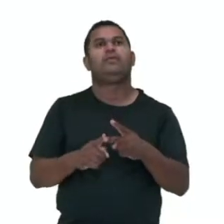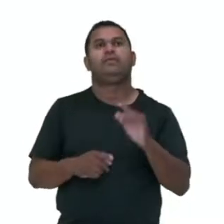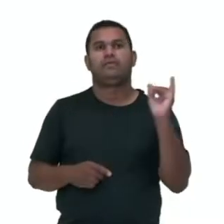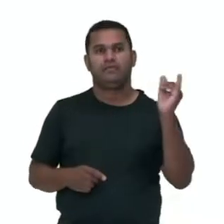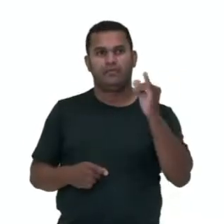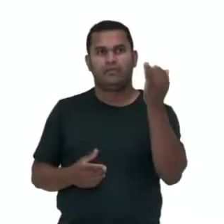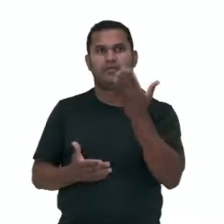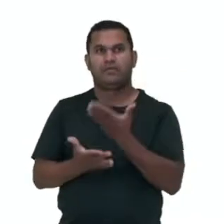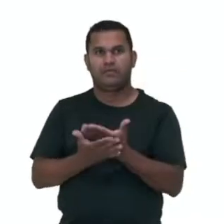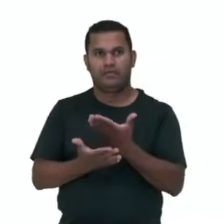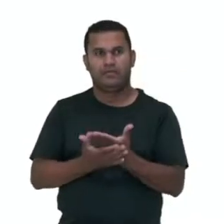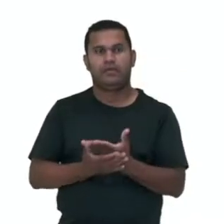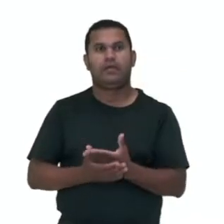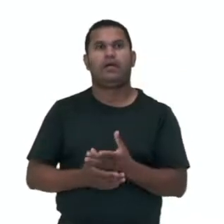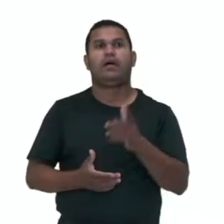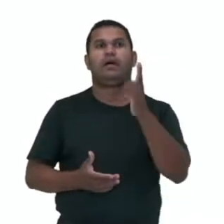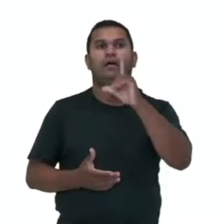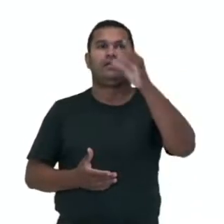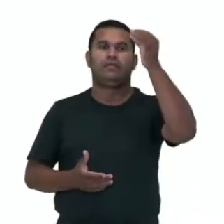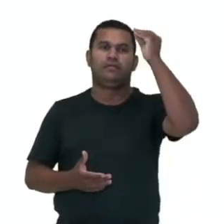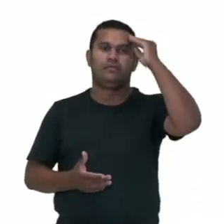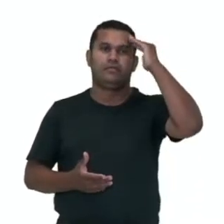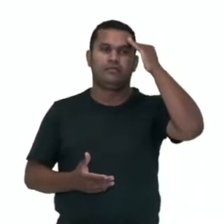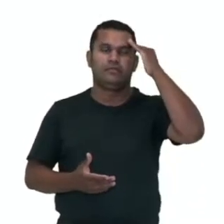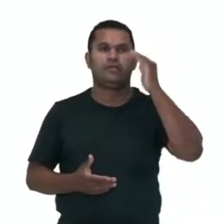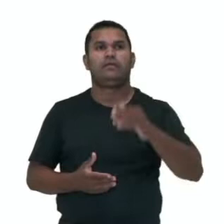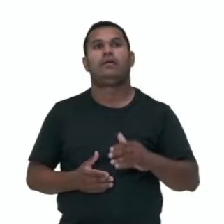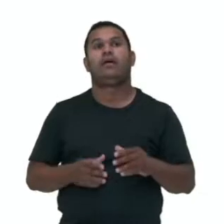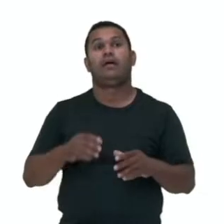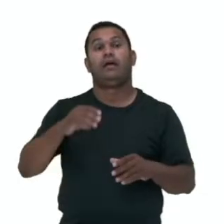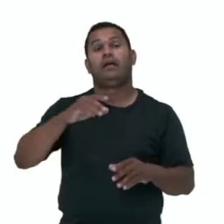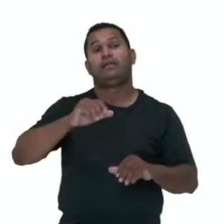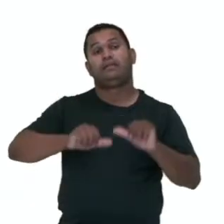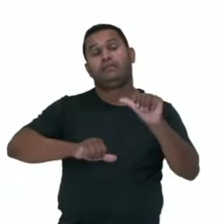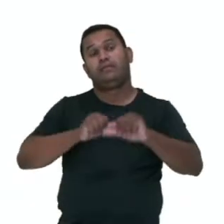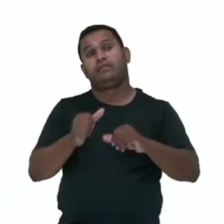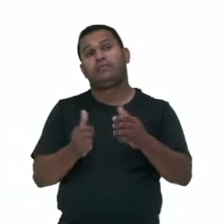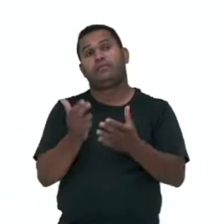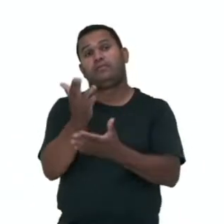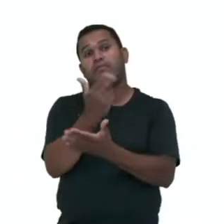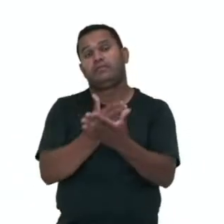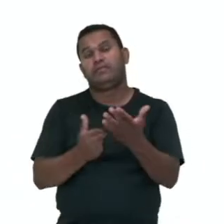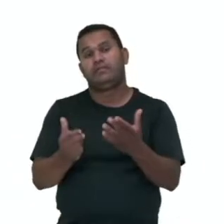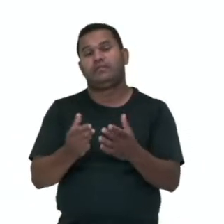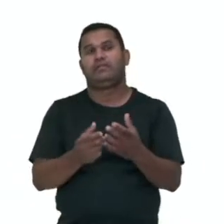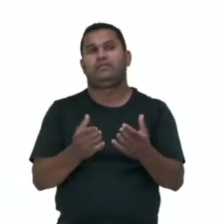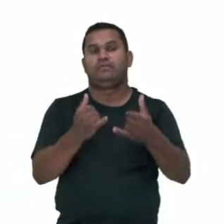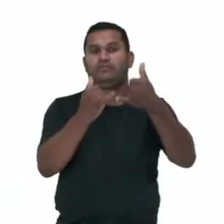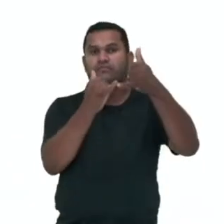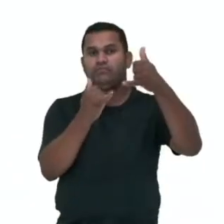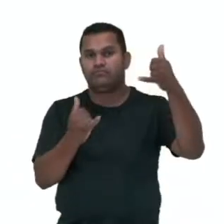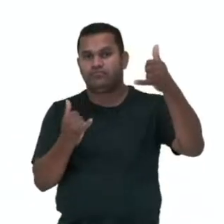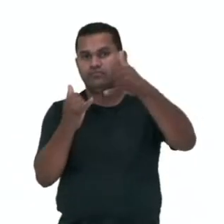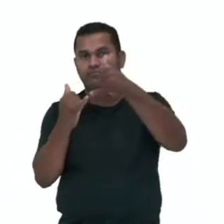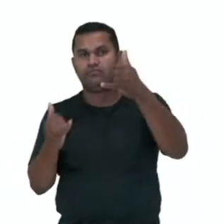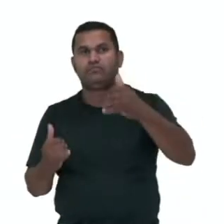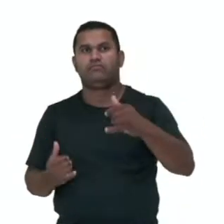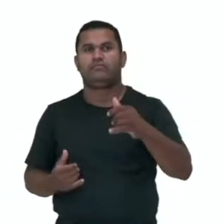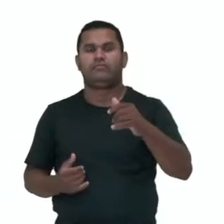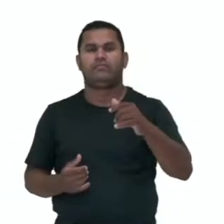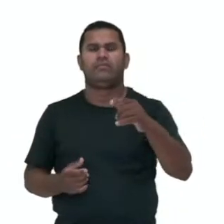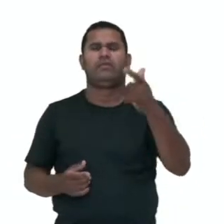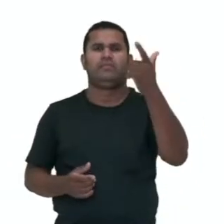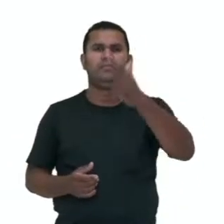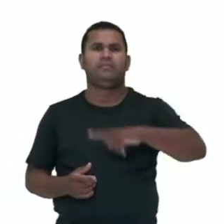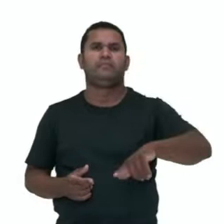detalhes da síntese proteica, e o outro falando ali mais na forma assim, de um conceito, né? O que seria um alelo? Então a